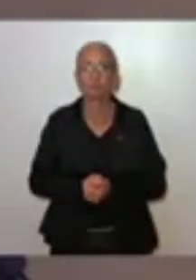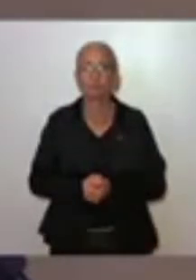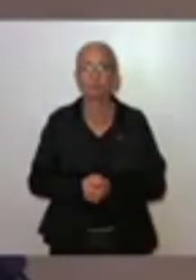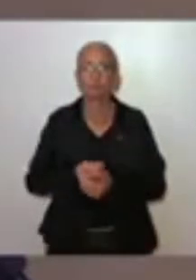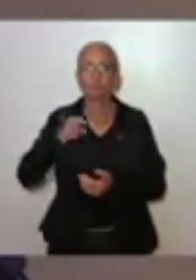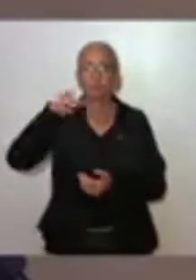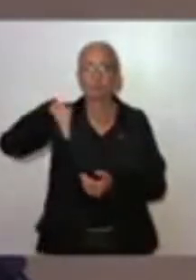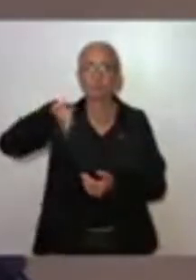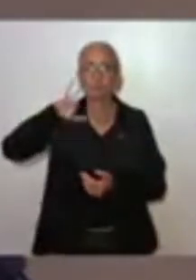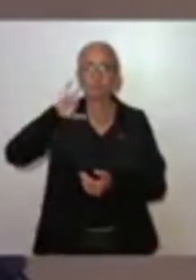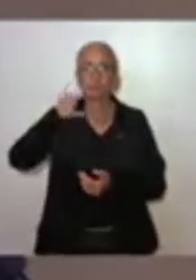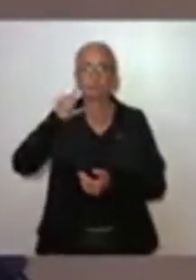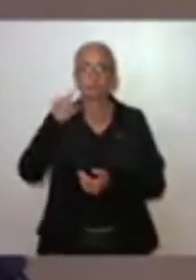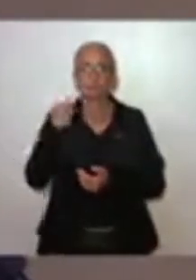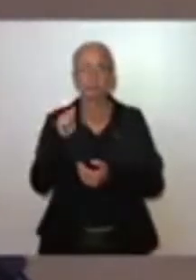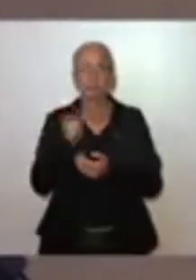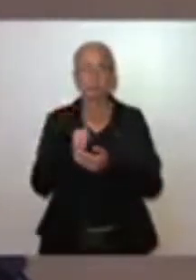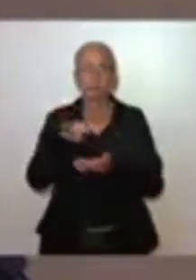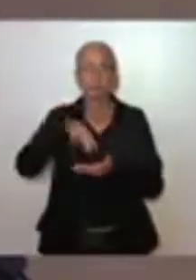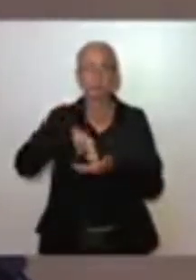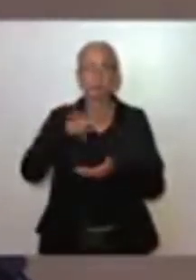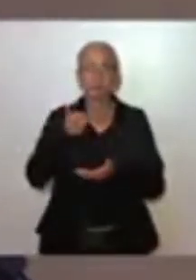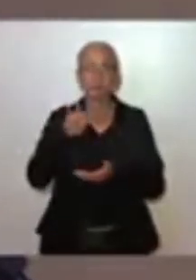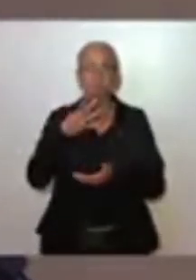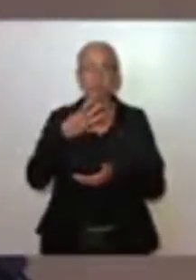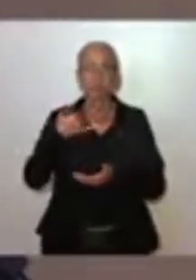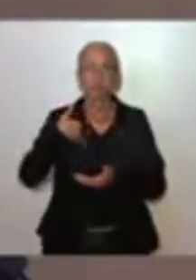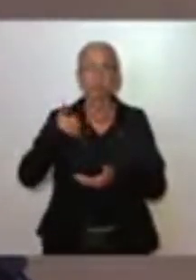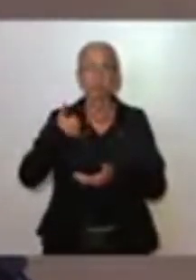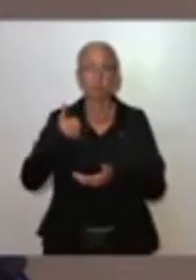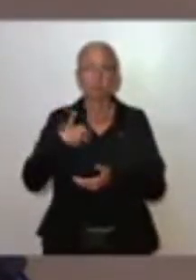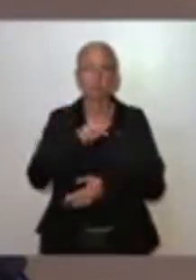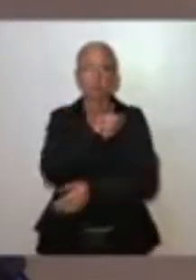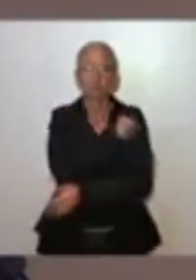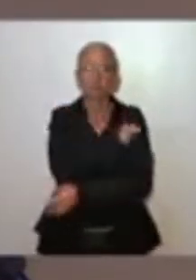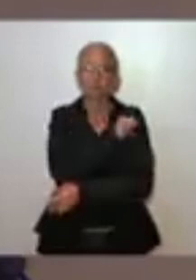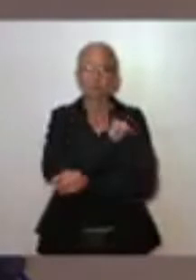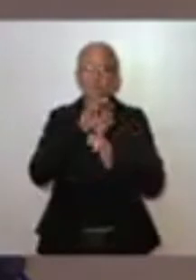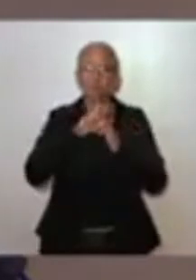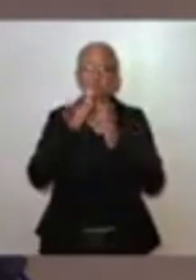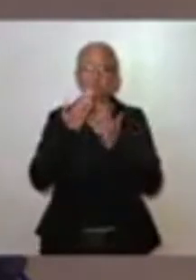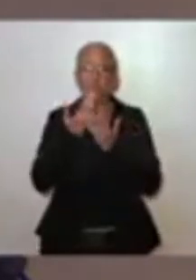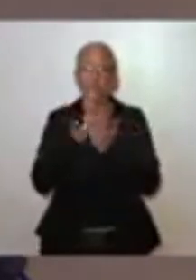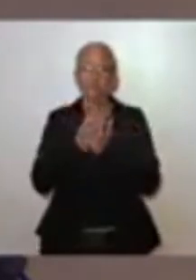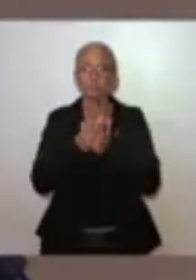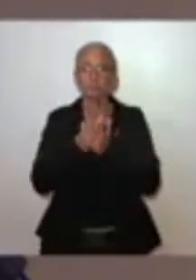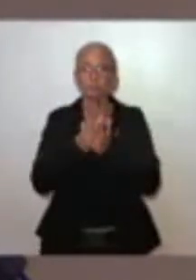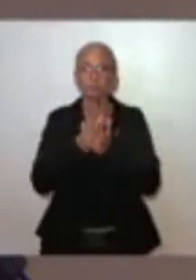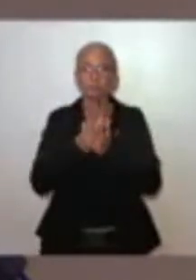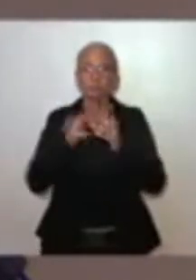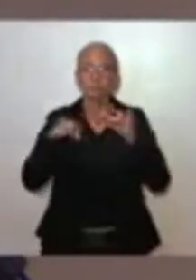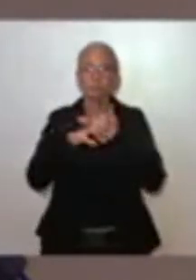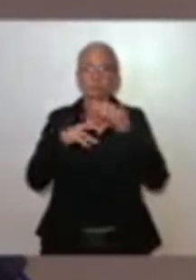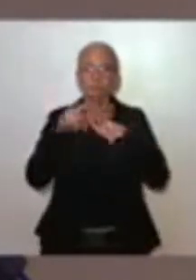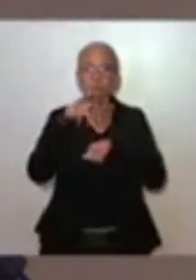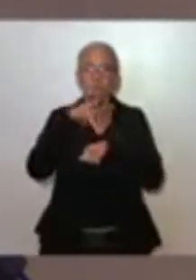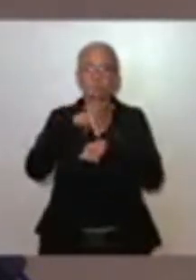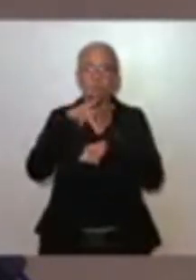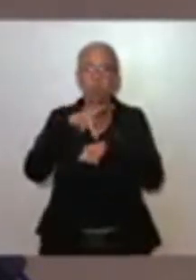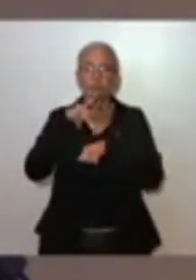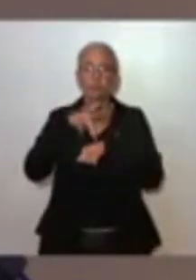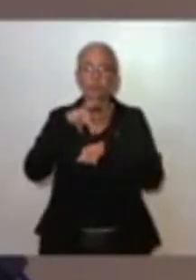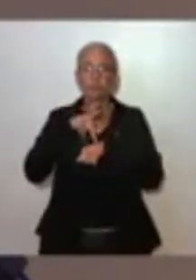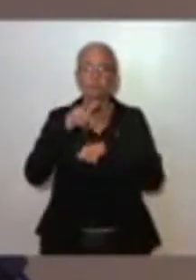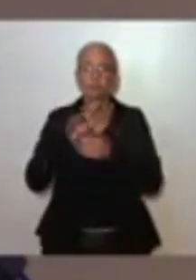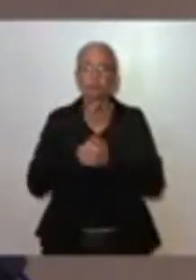a Maria Eduarda da Silva Santos 14 anos 8º ano Escola Municipal vinhateiro município São Pedro da